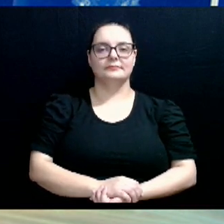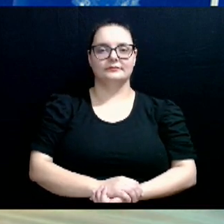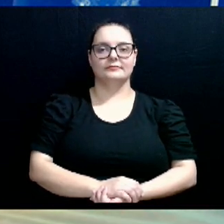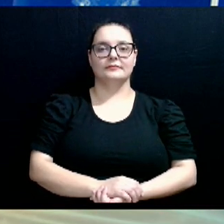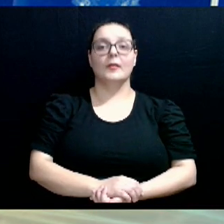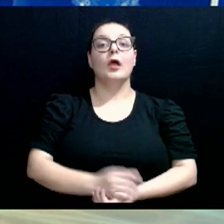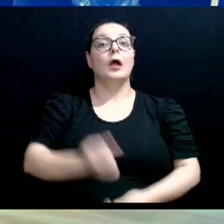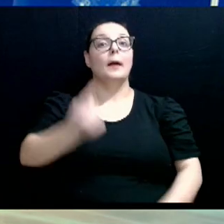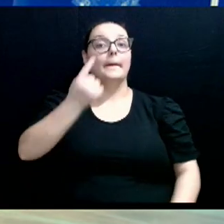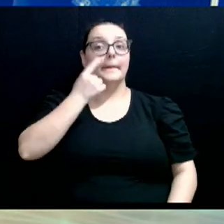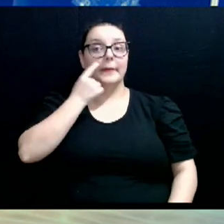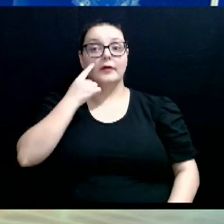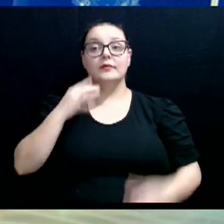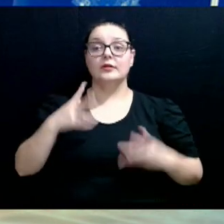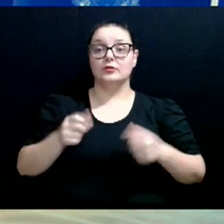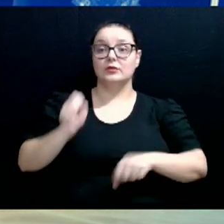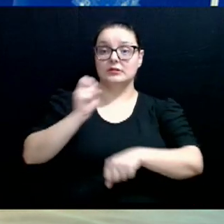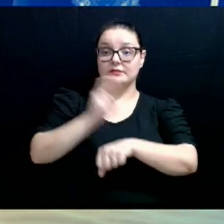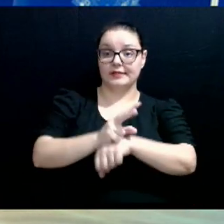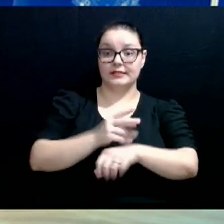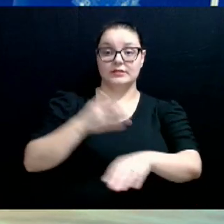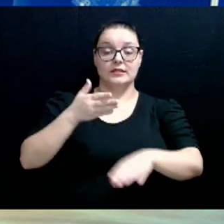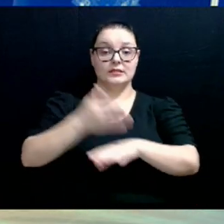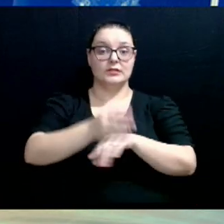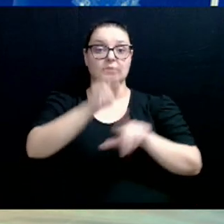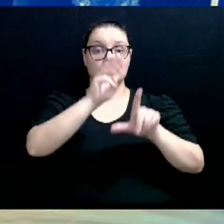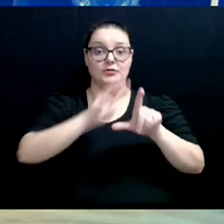todas as vagas, é só acessar o site